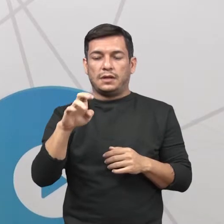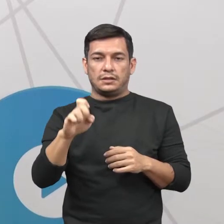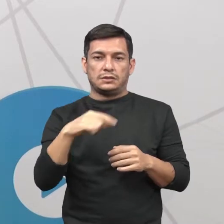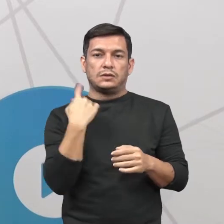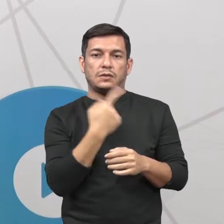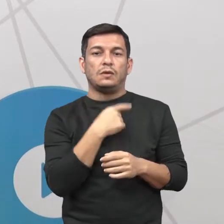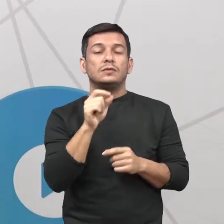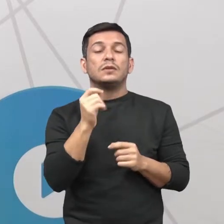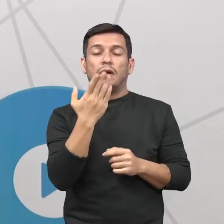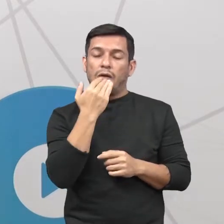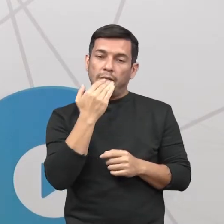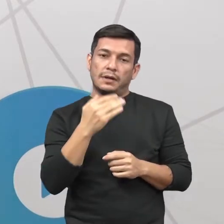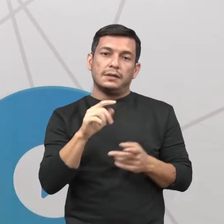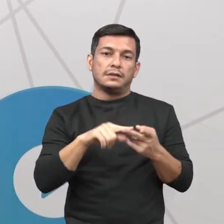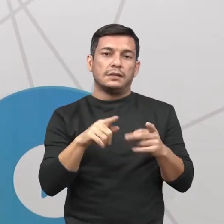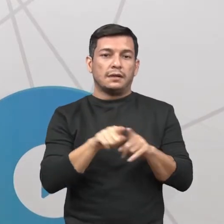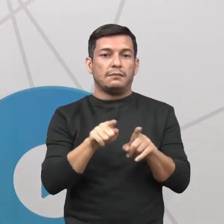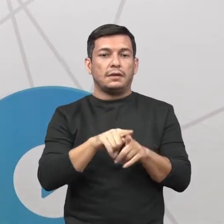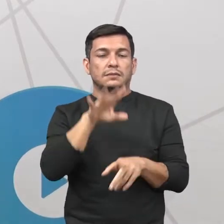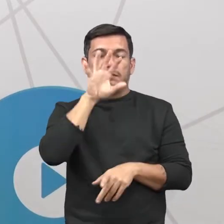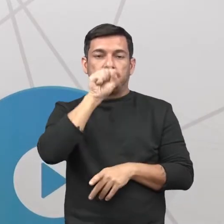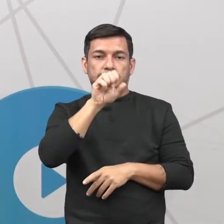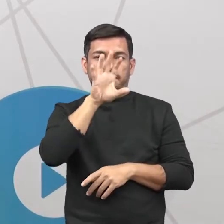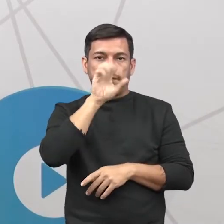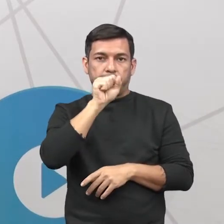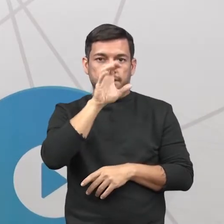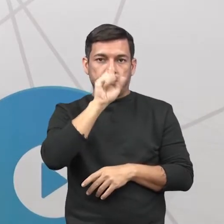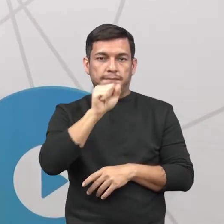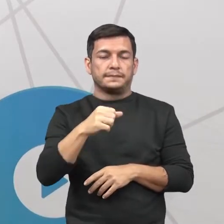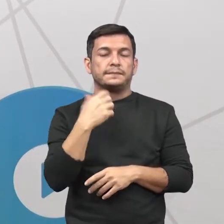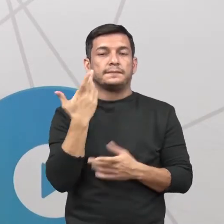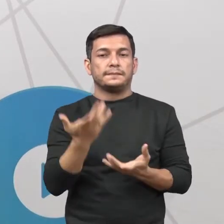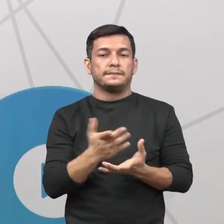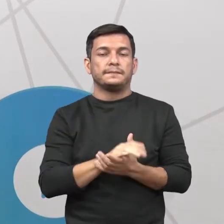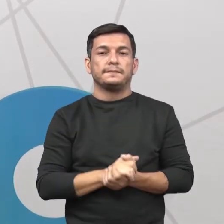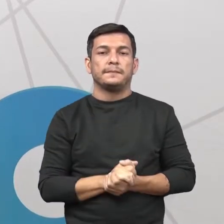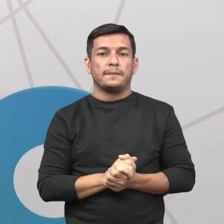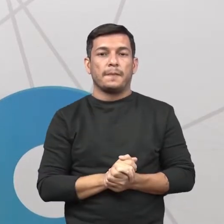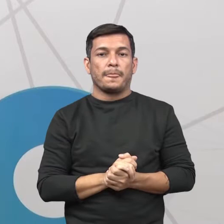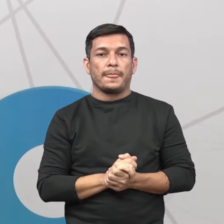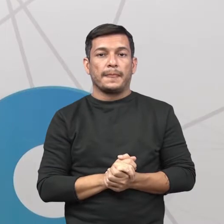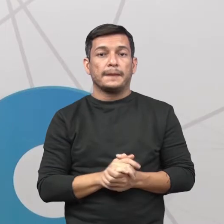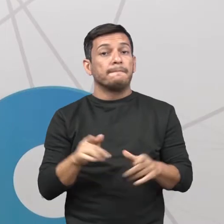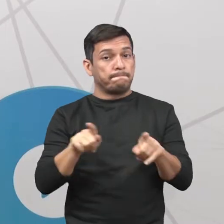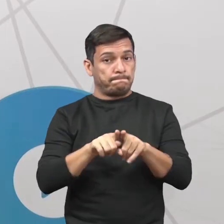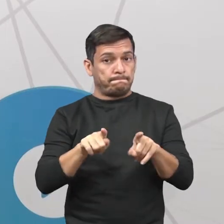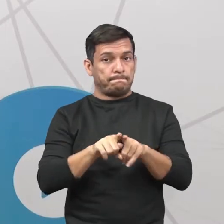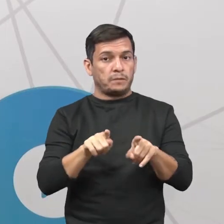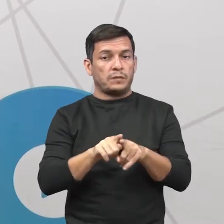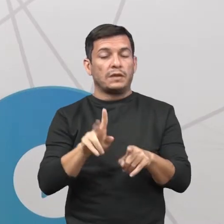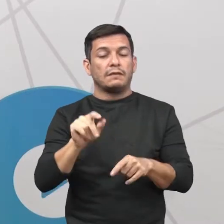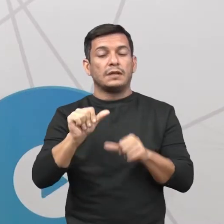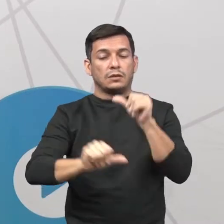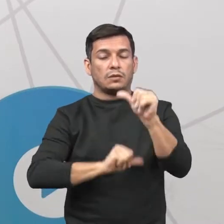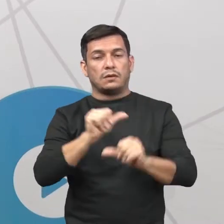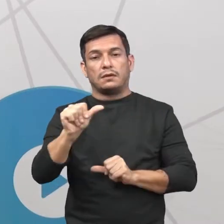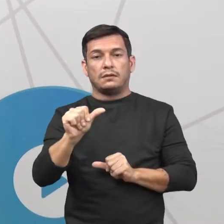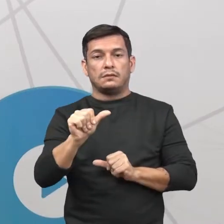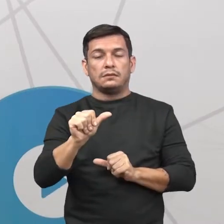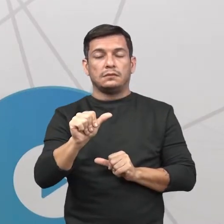da alimentação e o oxigênio que nós adquirimos através da respiração. E ao mesmo tempo ele vai sendo